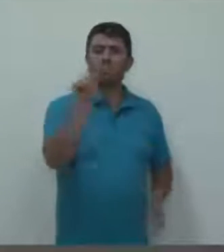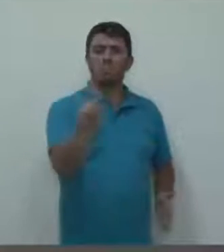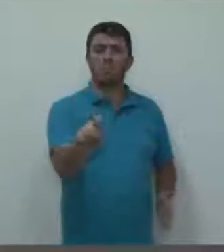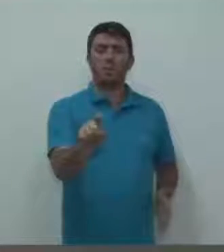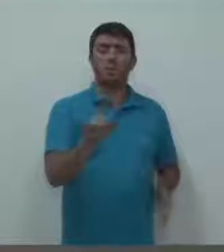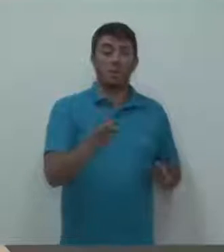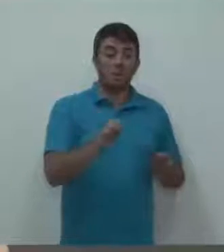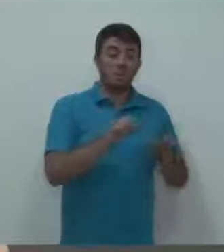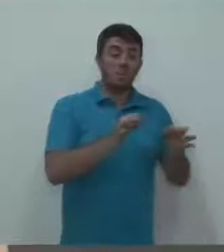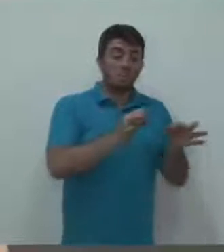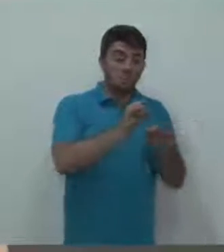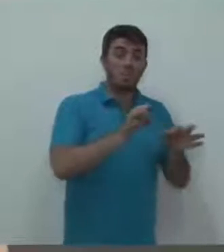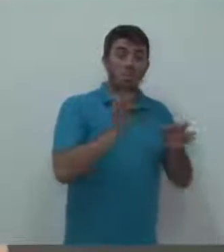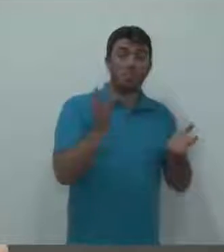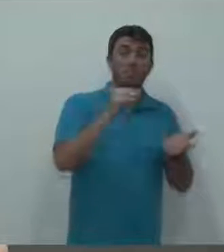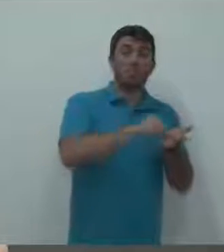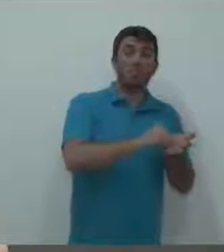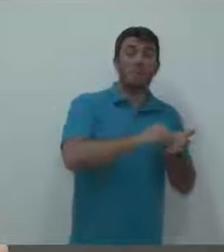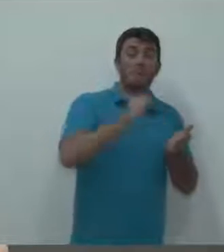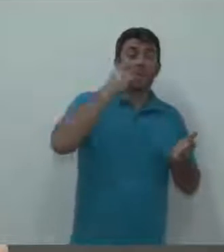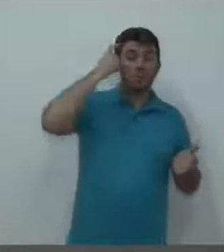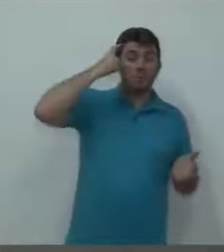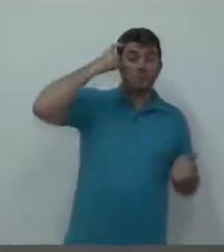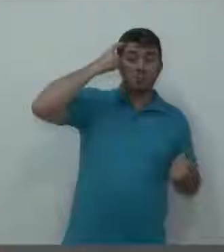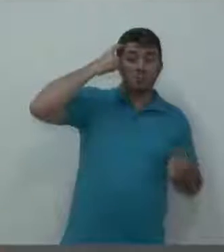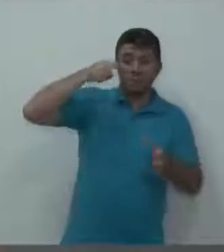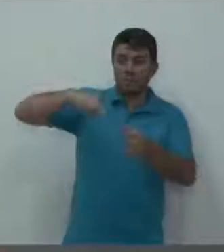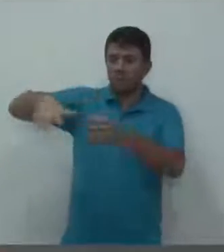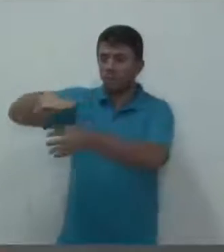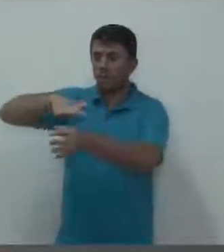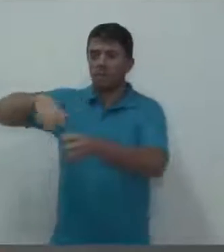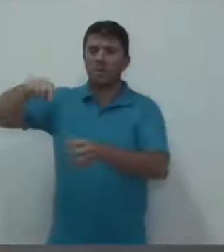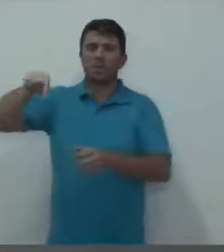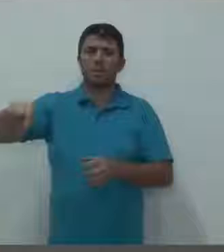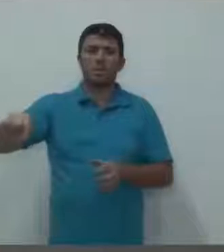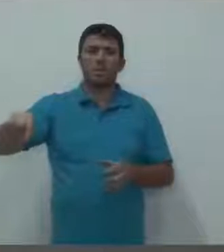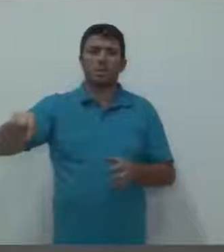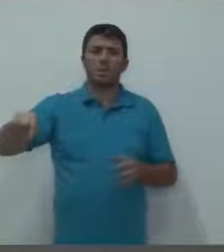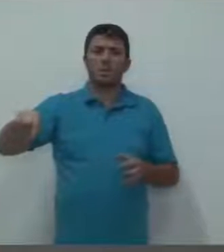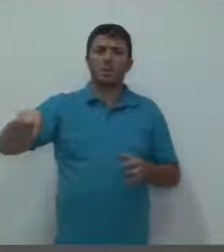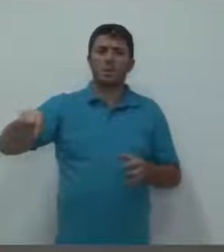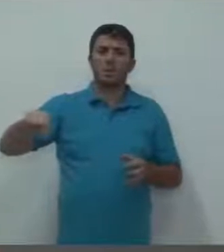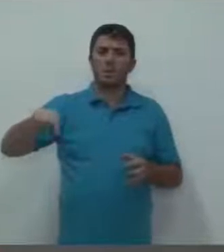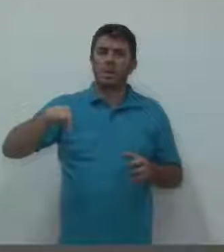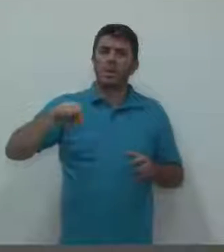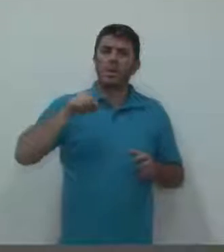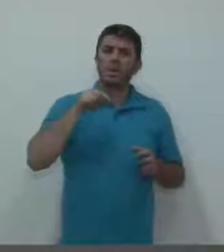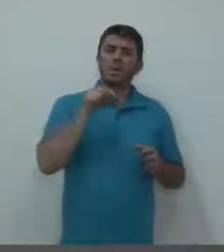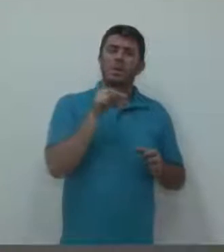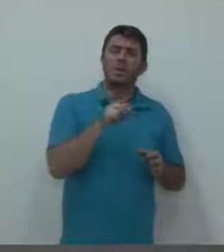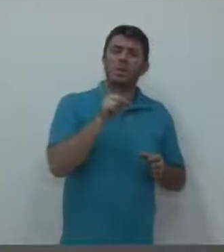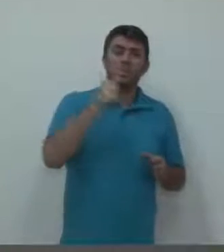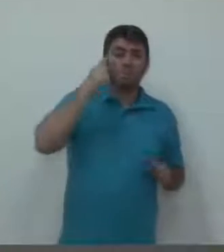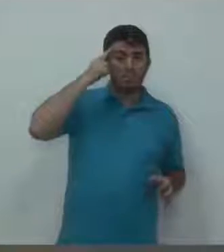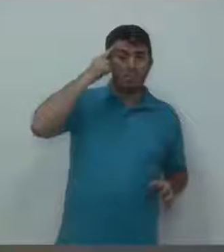pensando, temos que pensar naquela região. Então, a ideia de se manter esse apêndice é nesse contexto, pensando